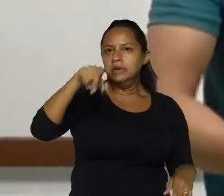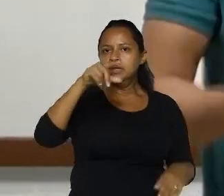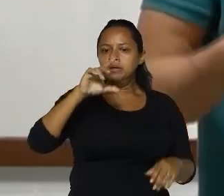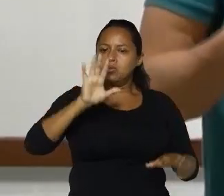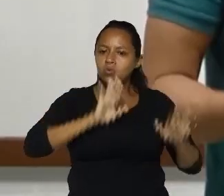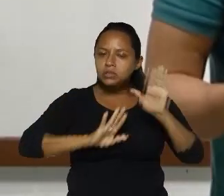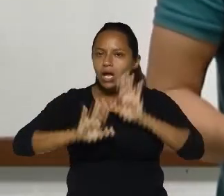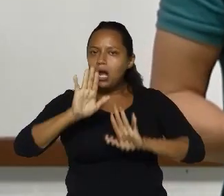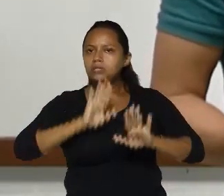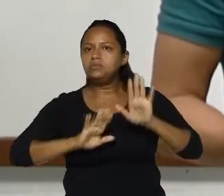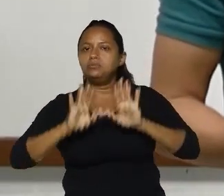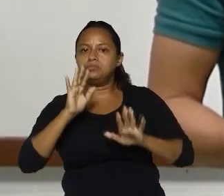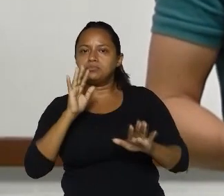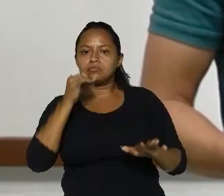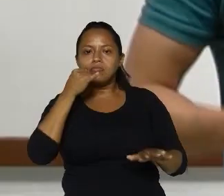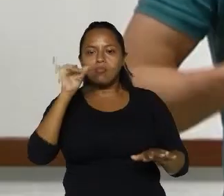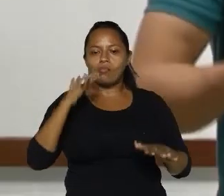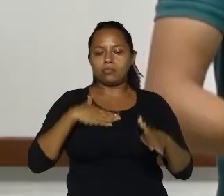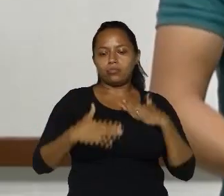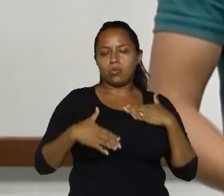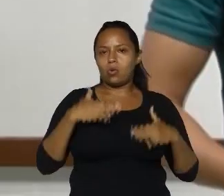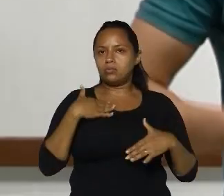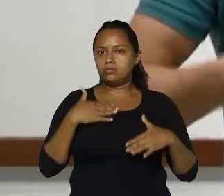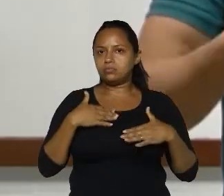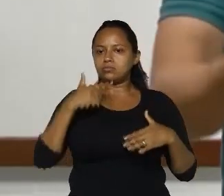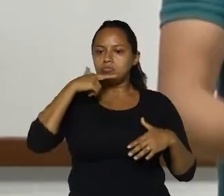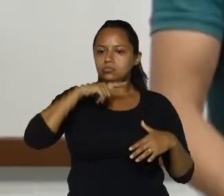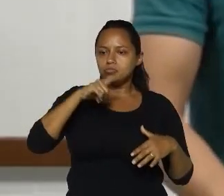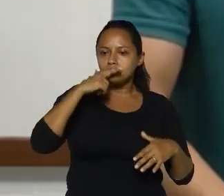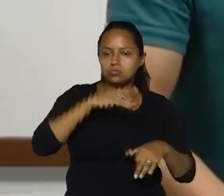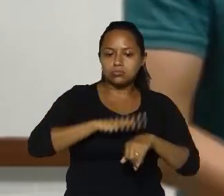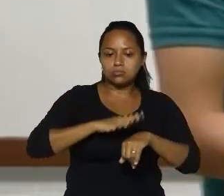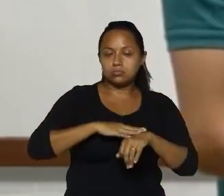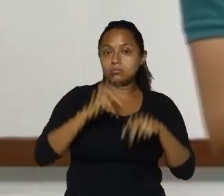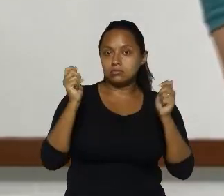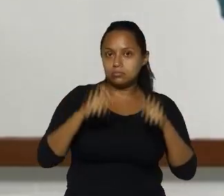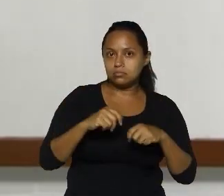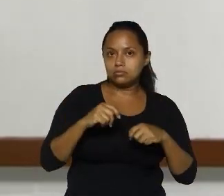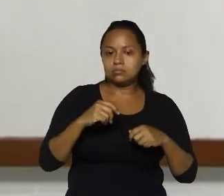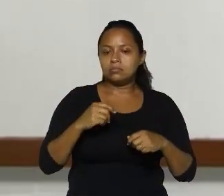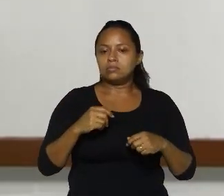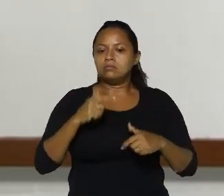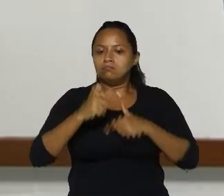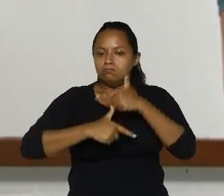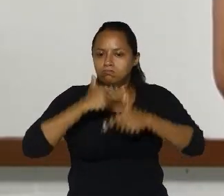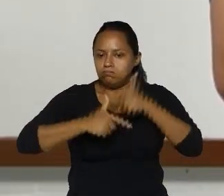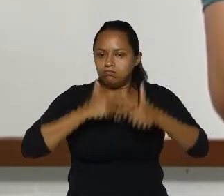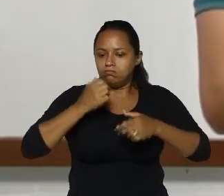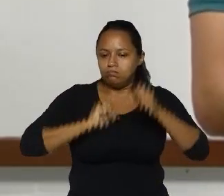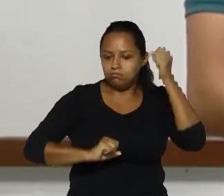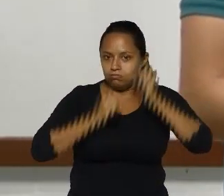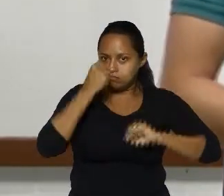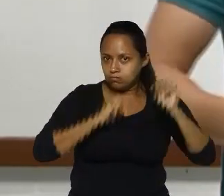cuidados para que o corpo dele tenha tempo hábil para produzir mais hemácias e então essas hemácias